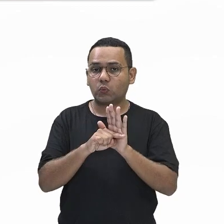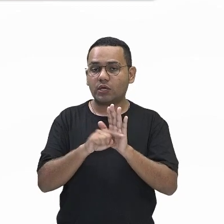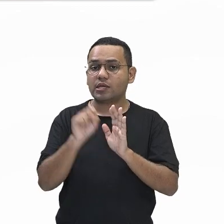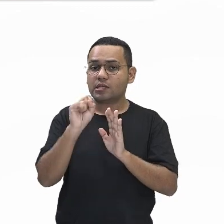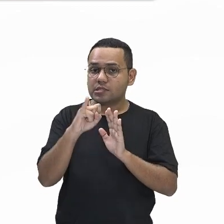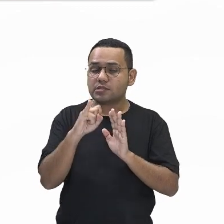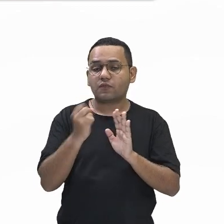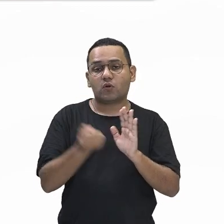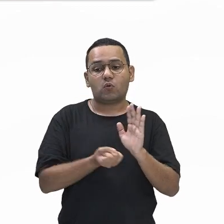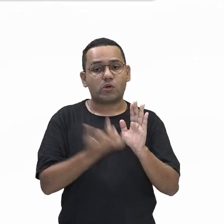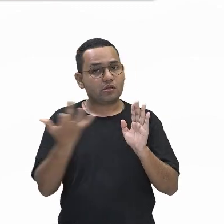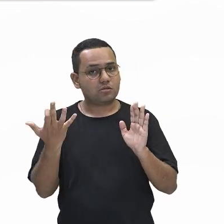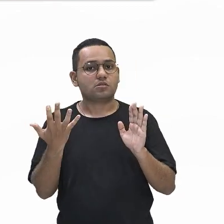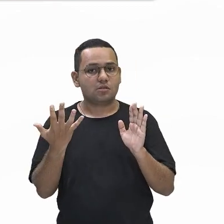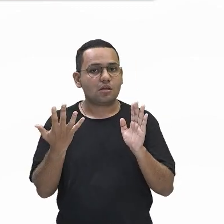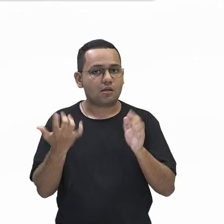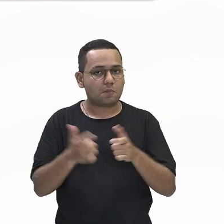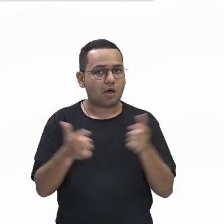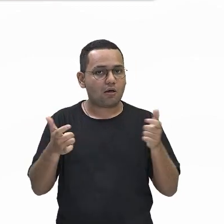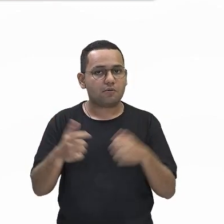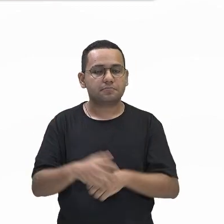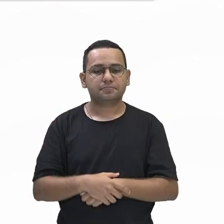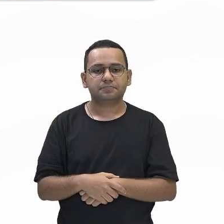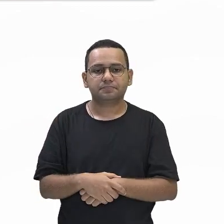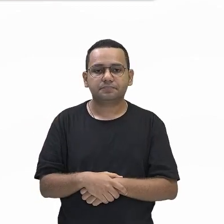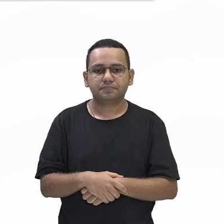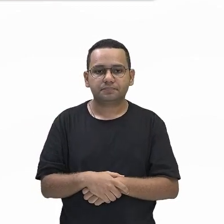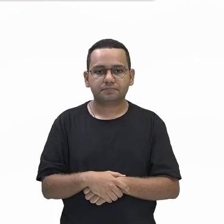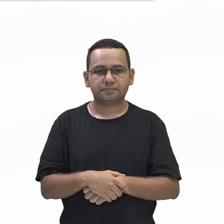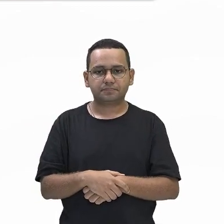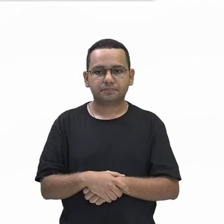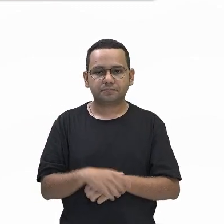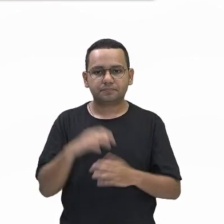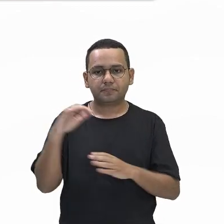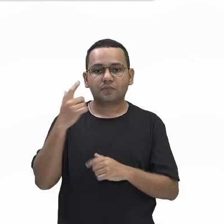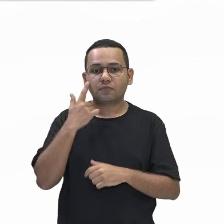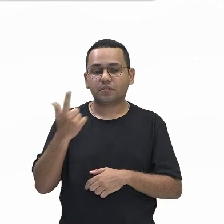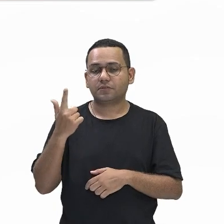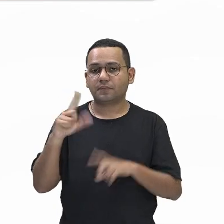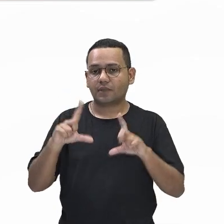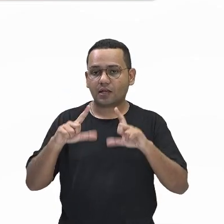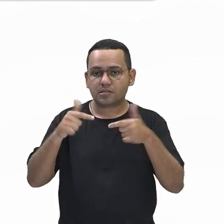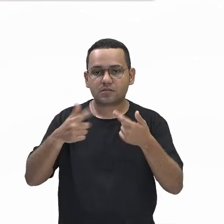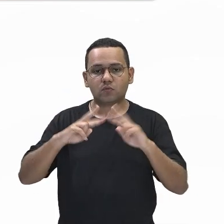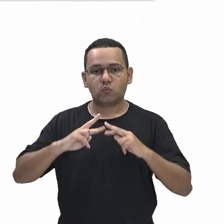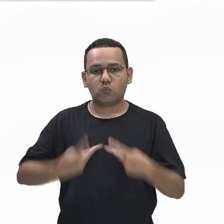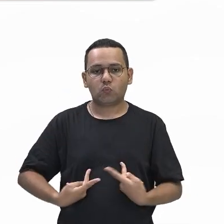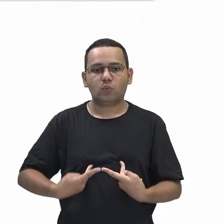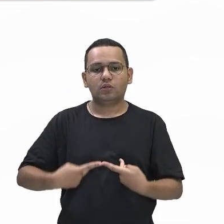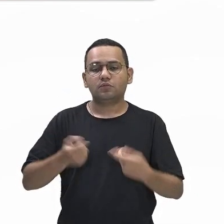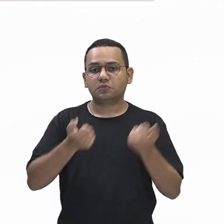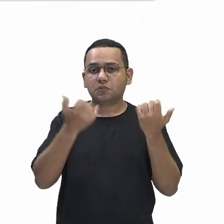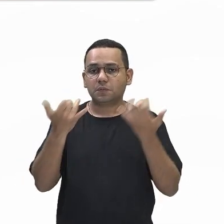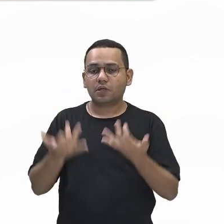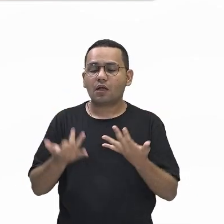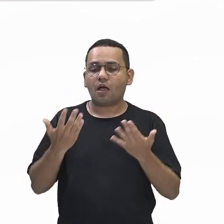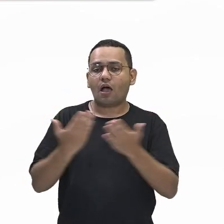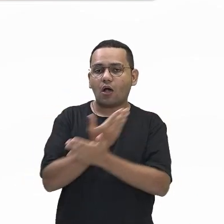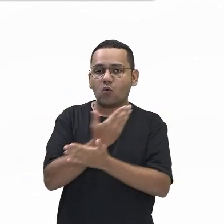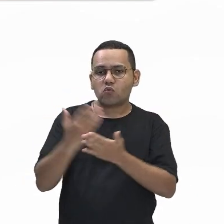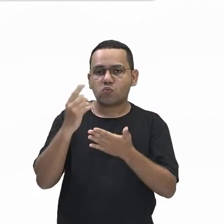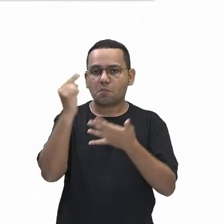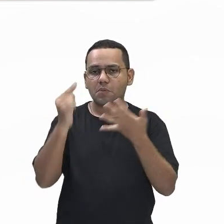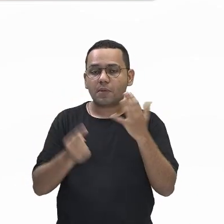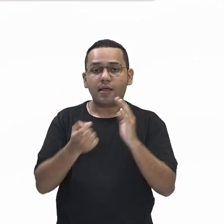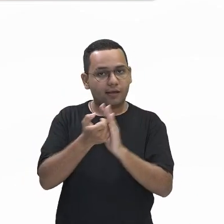aí que nós vamos iniciar, né, a nossa fala aí dessa ação antrópica sobre alguns aspectos que